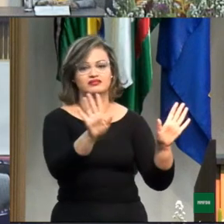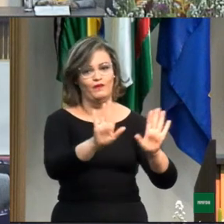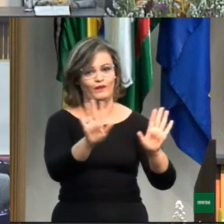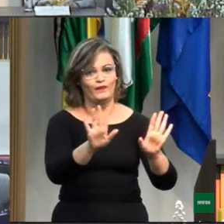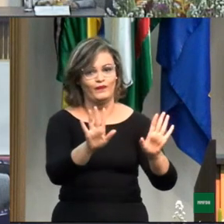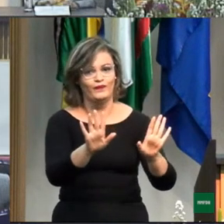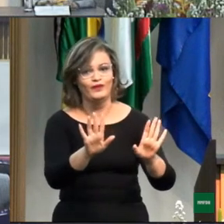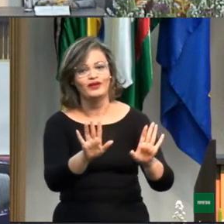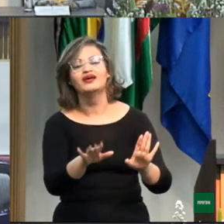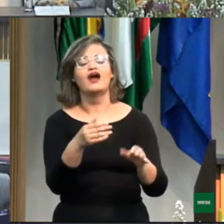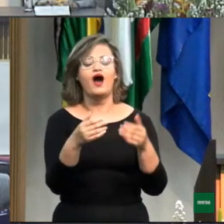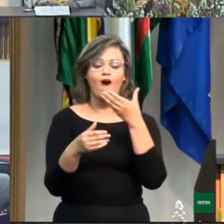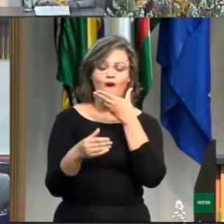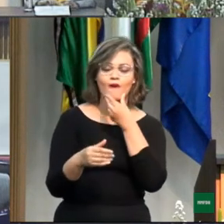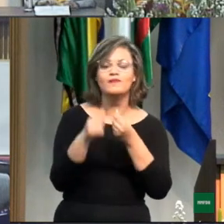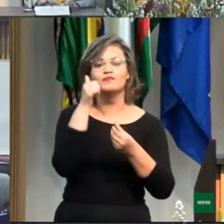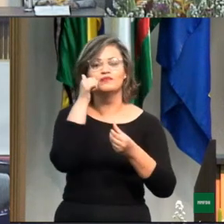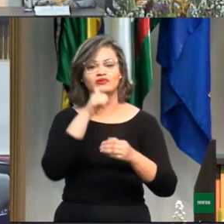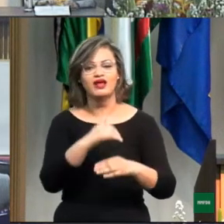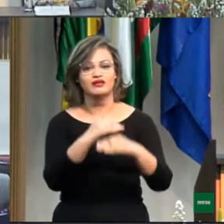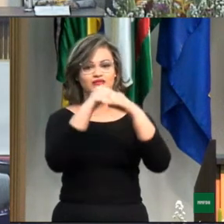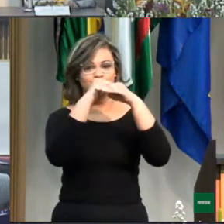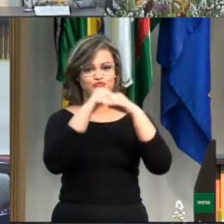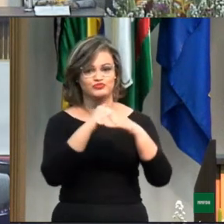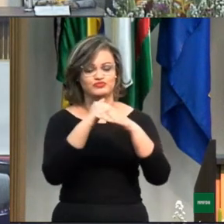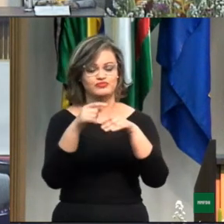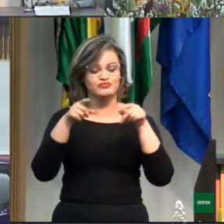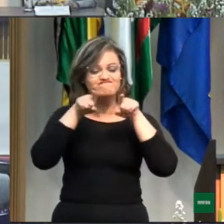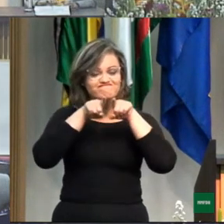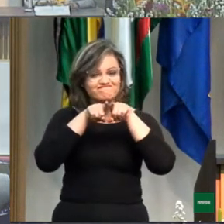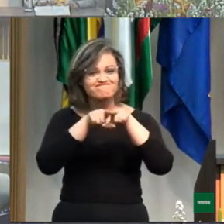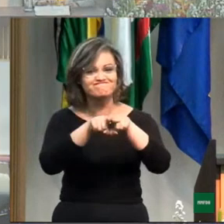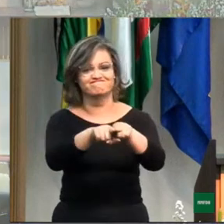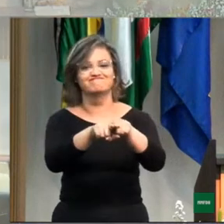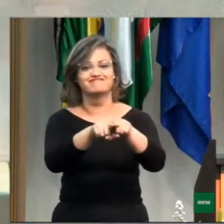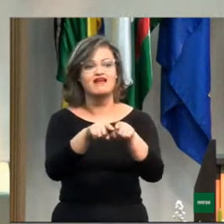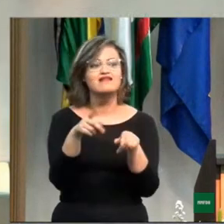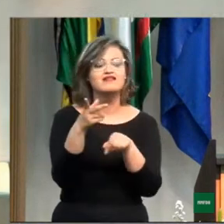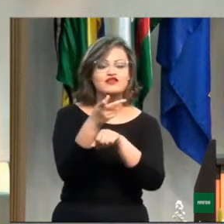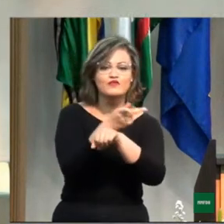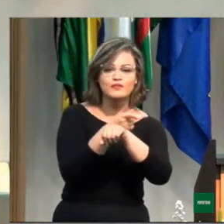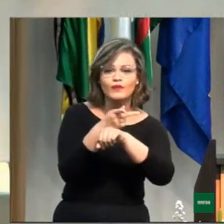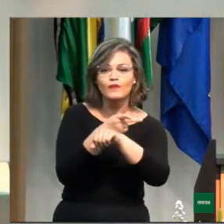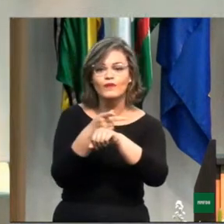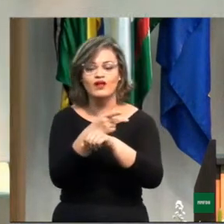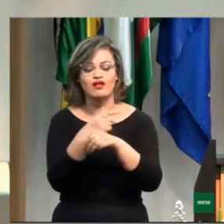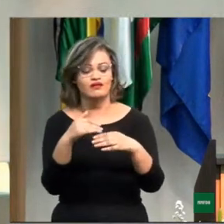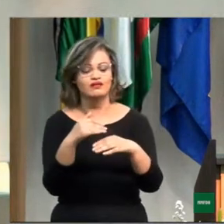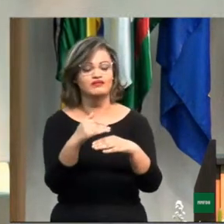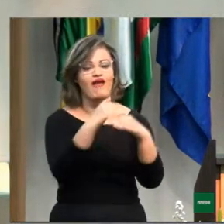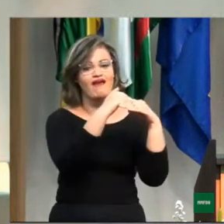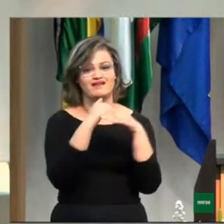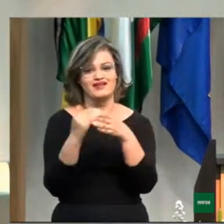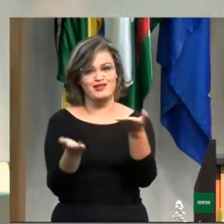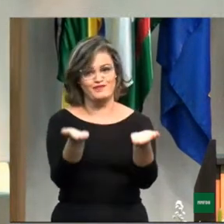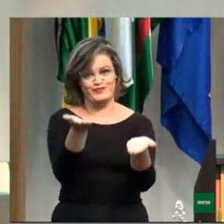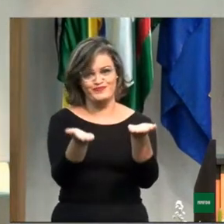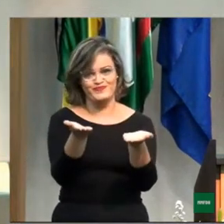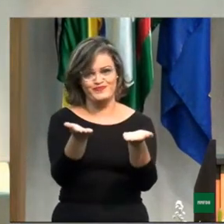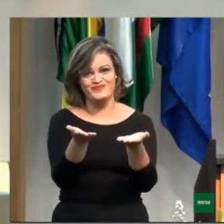as mulheres caminhando lado a lado e buscando esse equilíbrio. E esse equilíbrio não